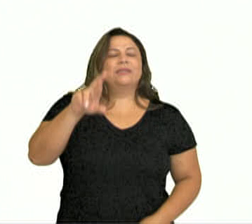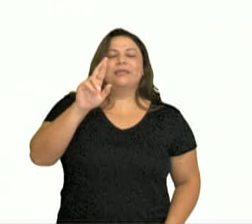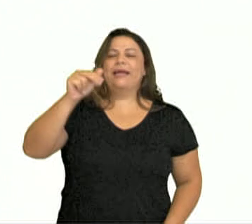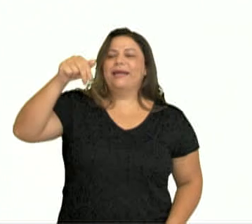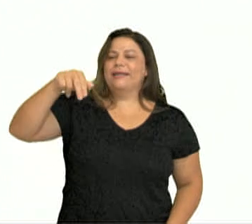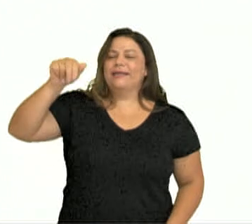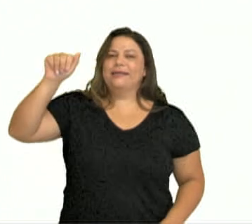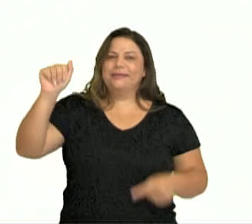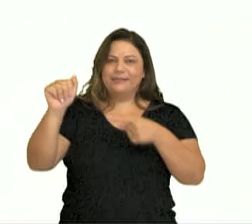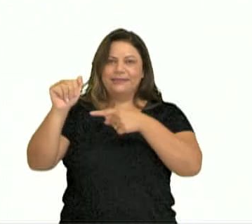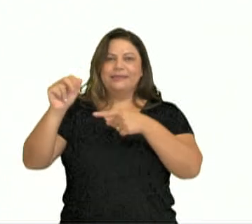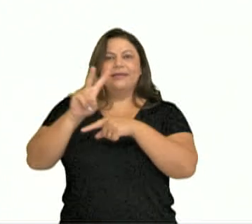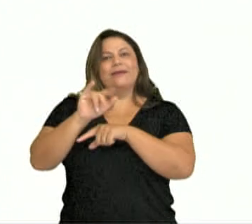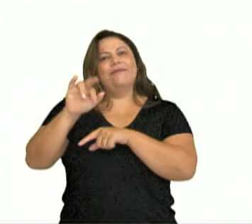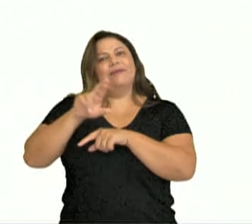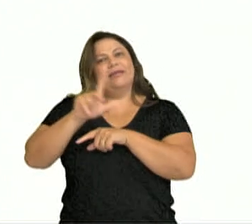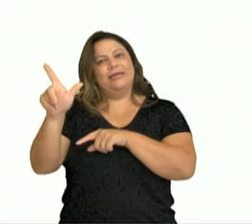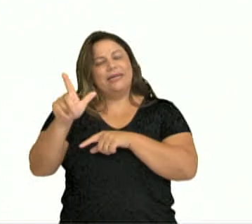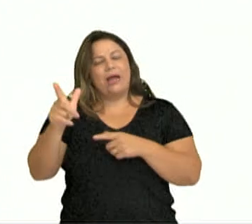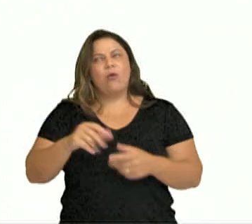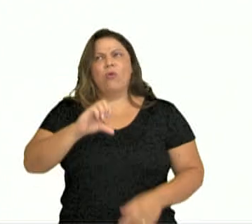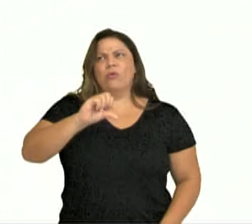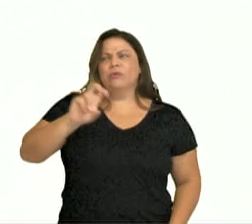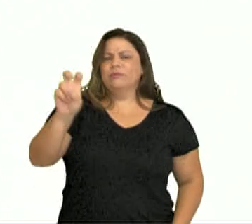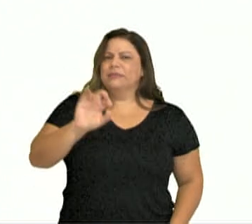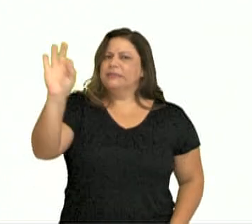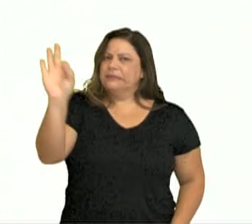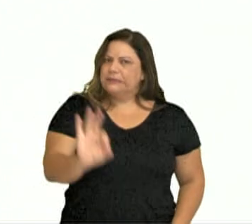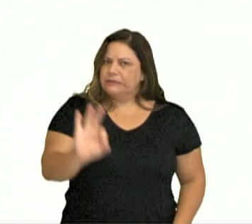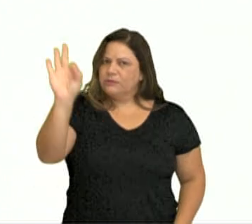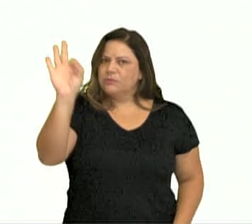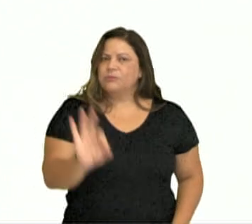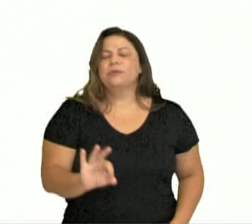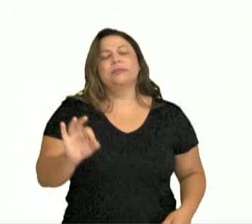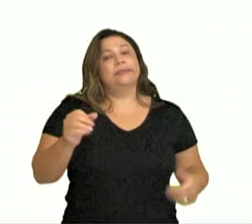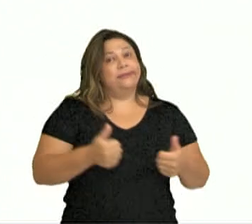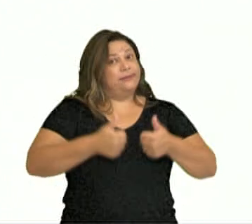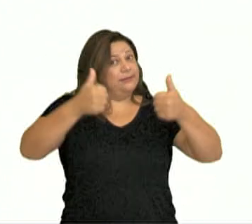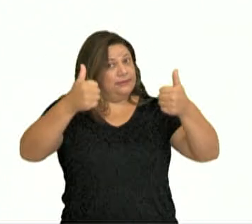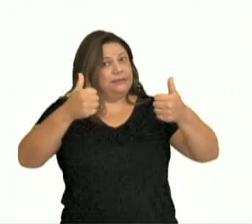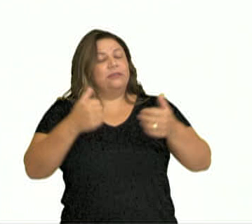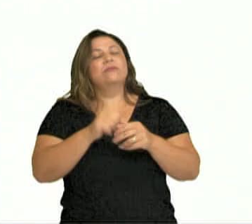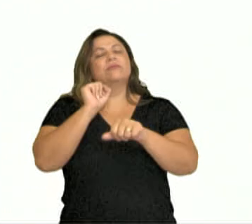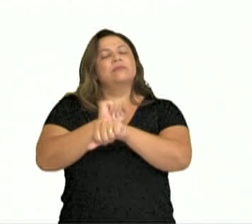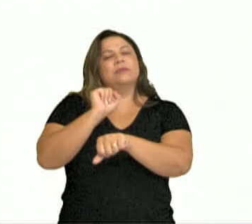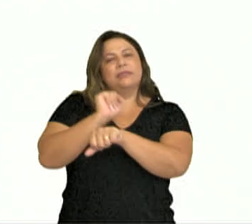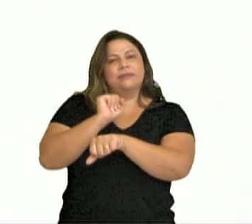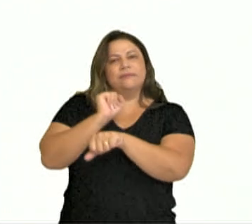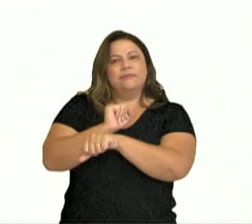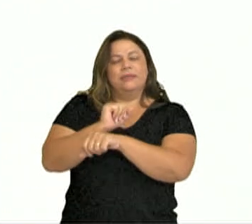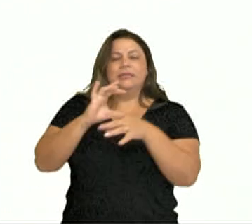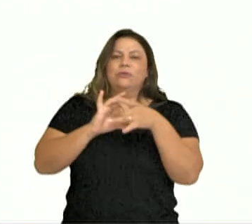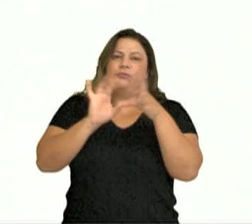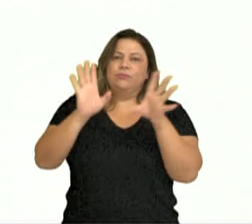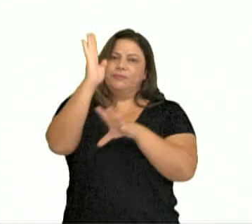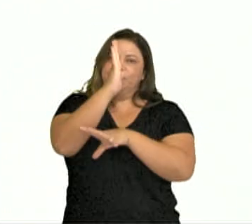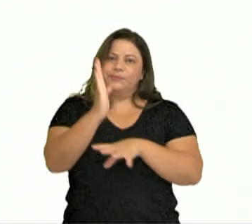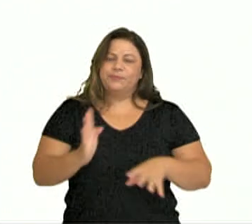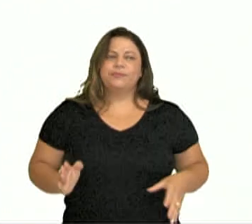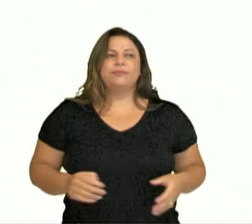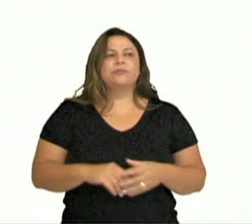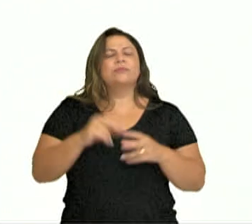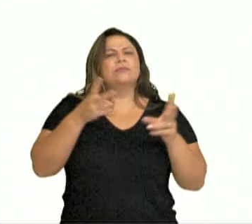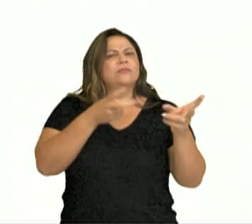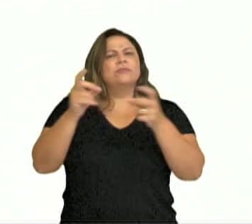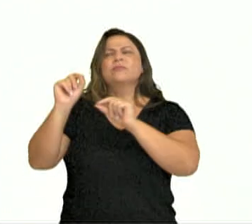RNA viral. Eficácia, 95%. Também uma alta eficácia. E também está aguardando liberação no Brasil. Olha só como é que essa vacina, então,